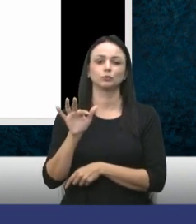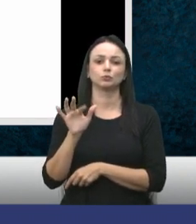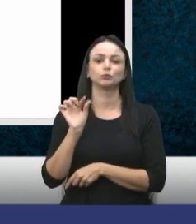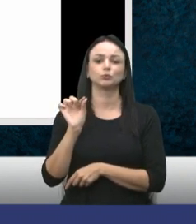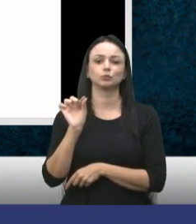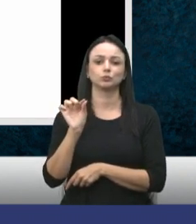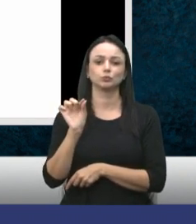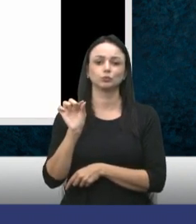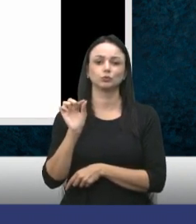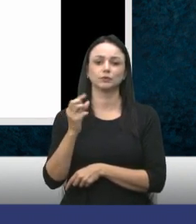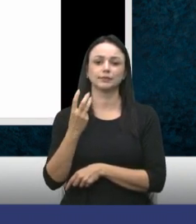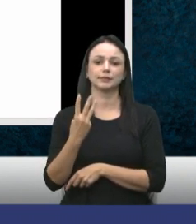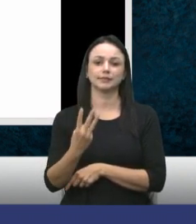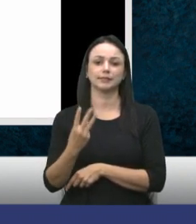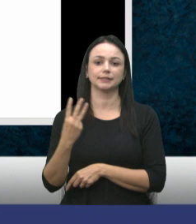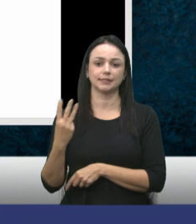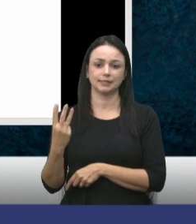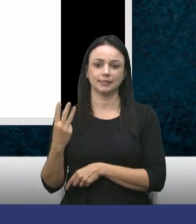equivalendo a